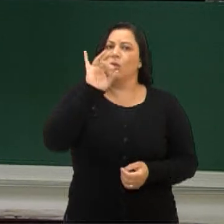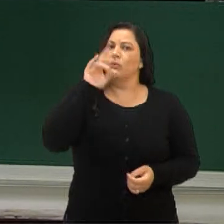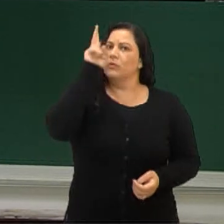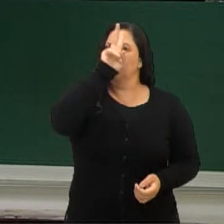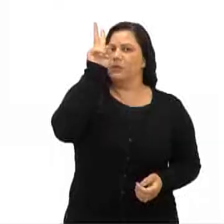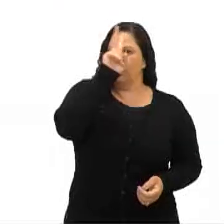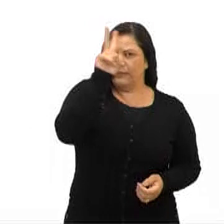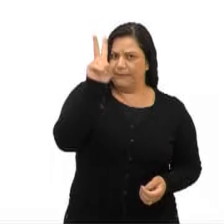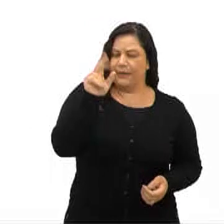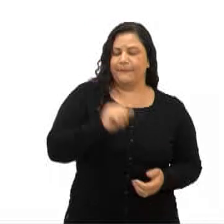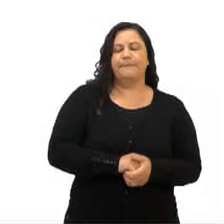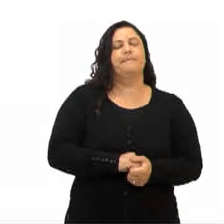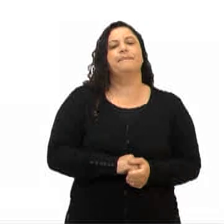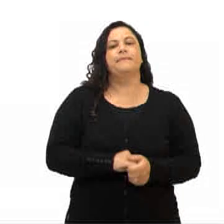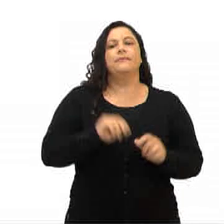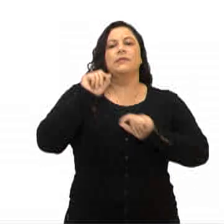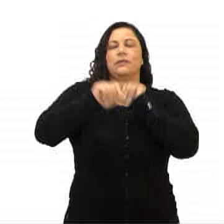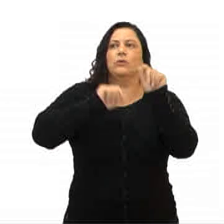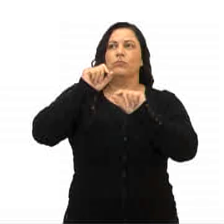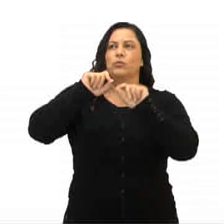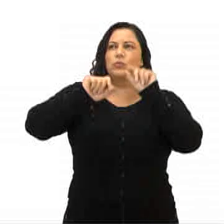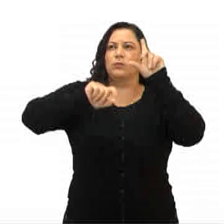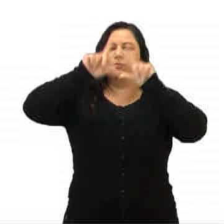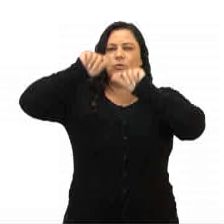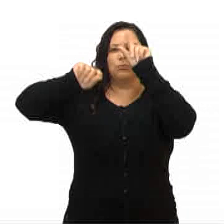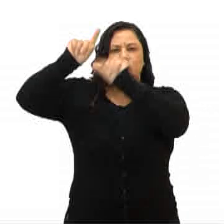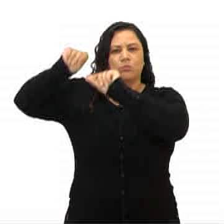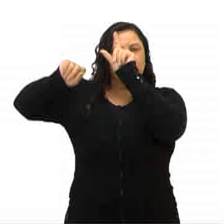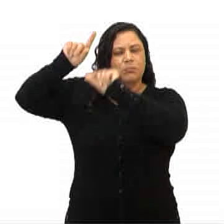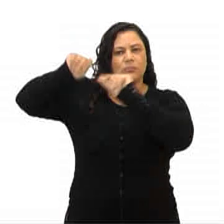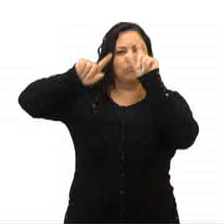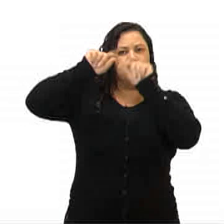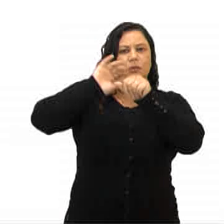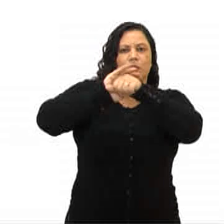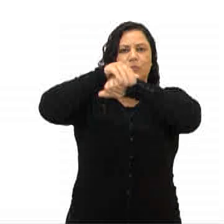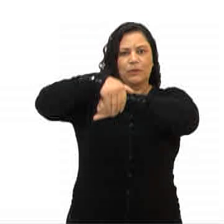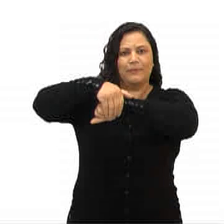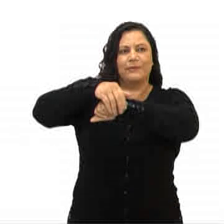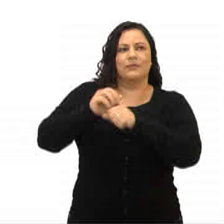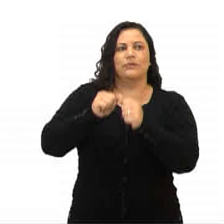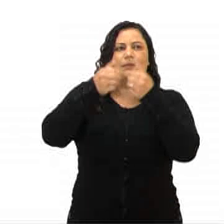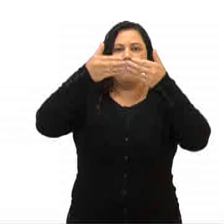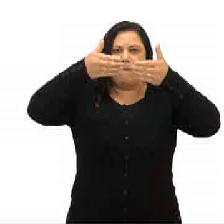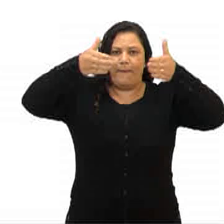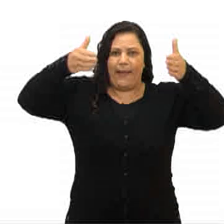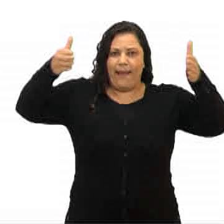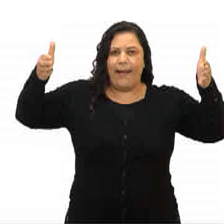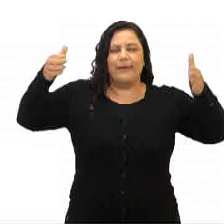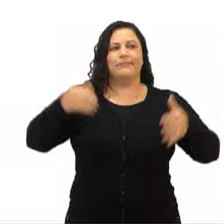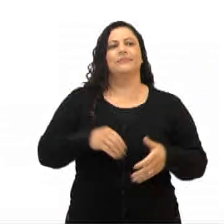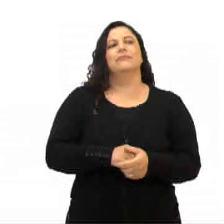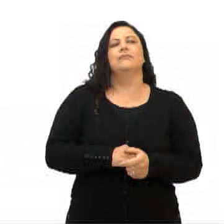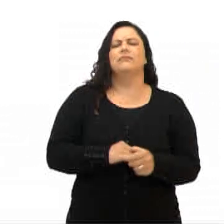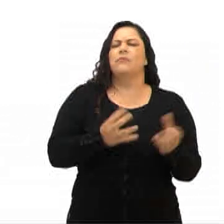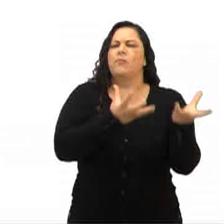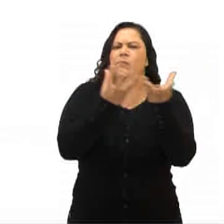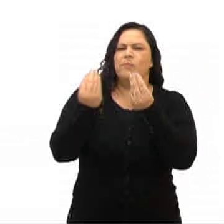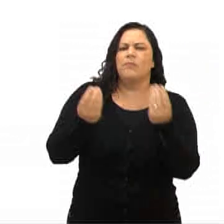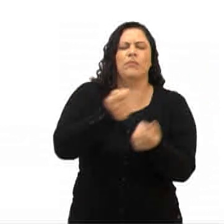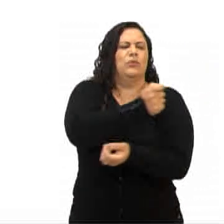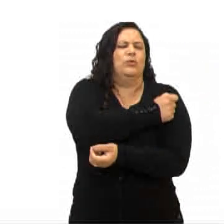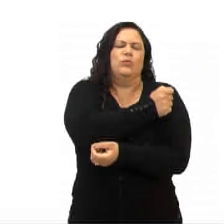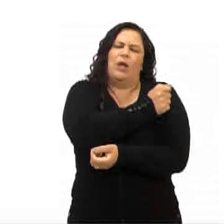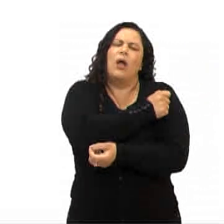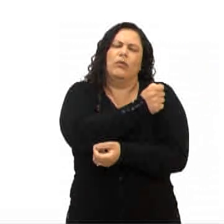que a gente passou, estava com um defeitinho, o Noite Estrelada, para você ver como é que ele, aberto também, muita criança, muito aluno, o professor já